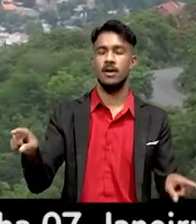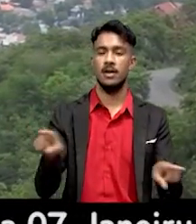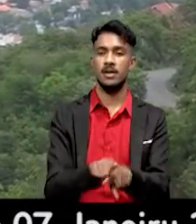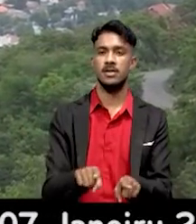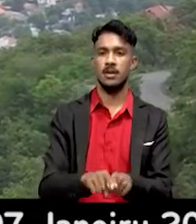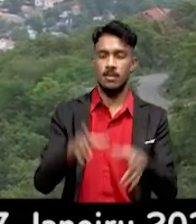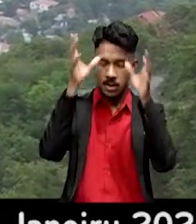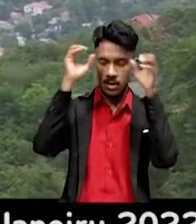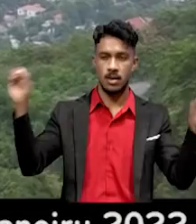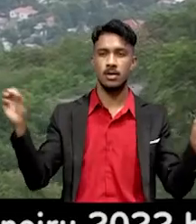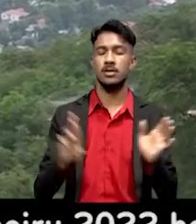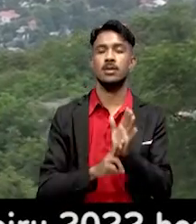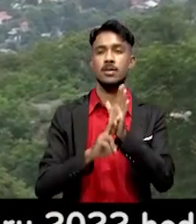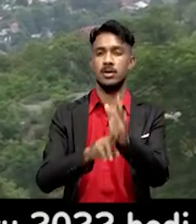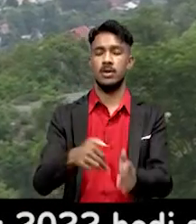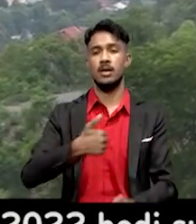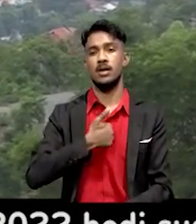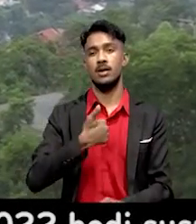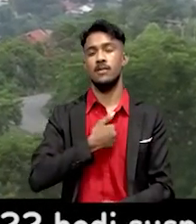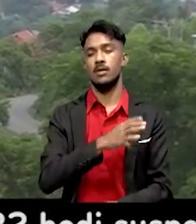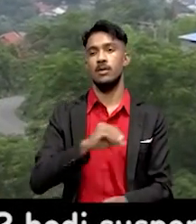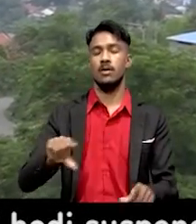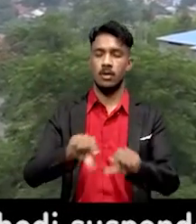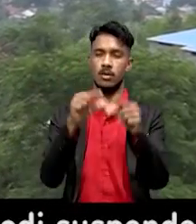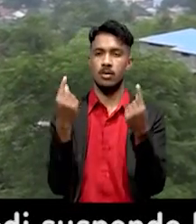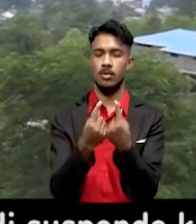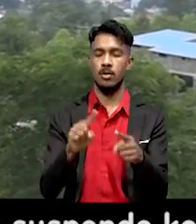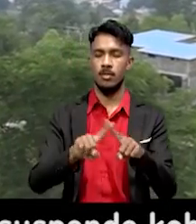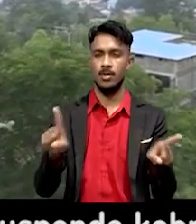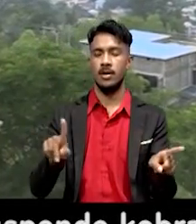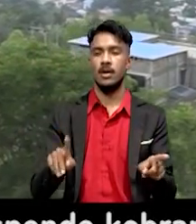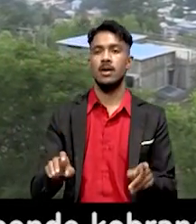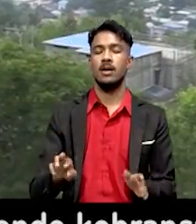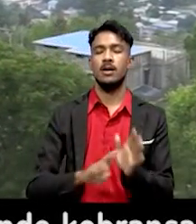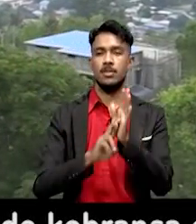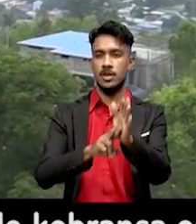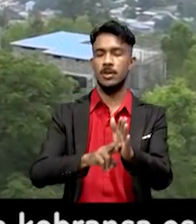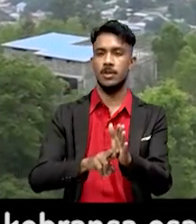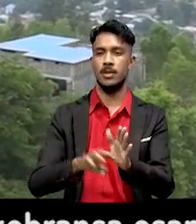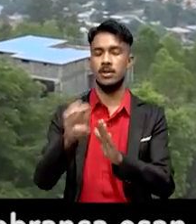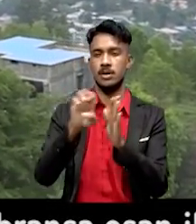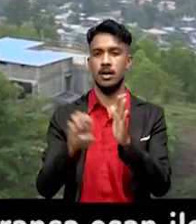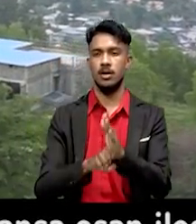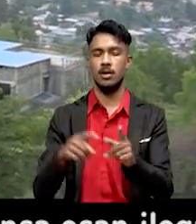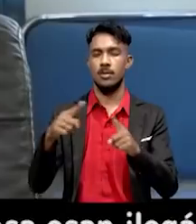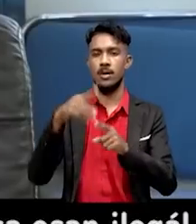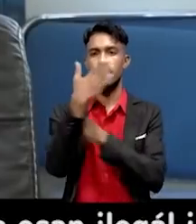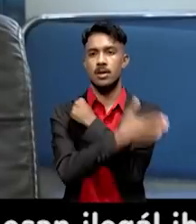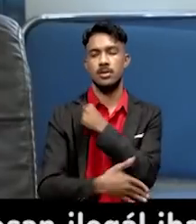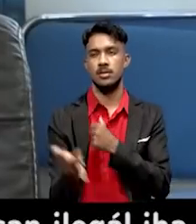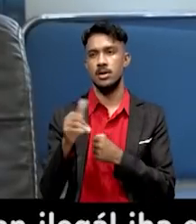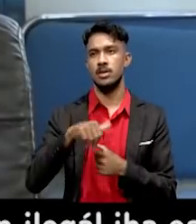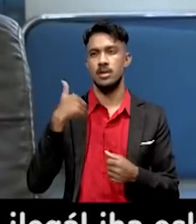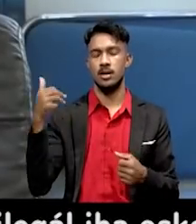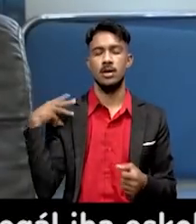Laos representa individu ka grupo, mai be representa Estado ba nação Siracelo. Ita tautu